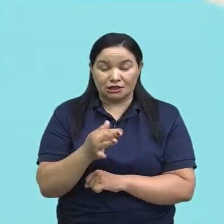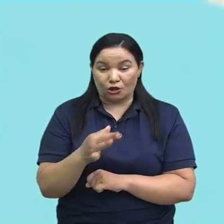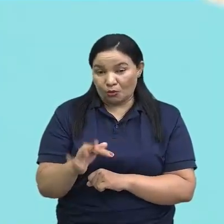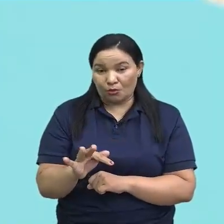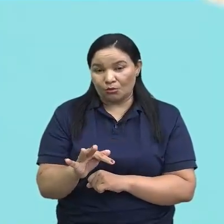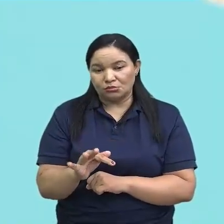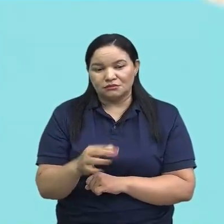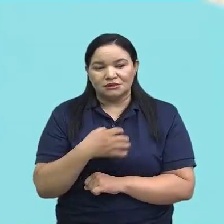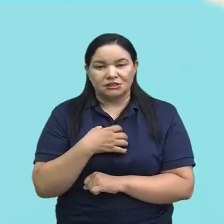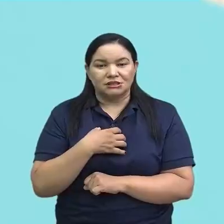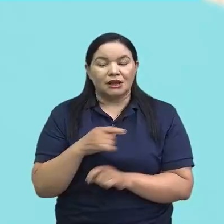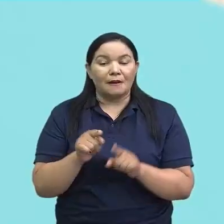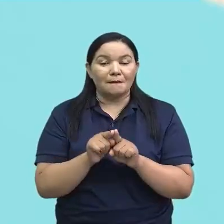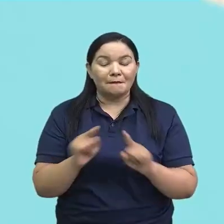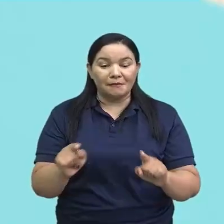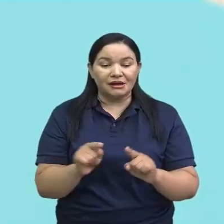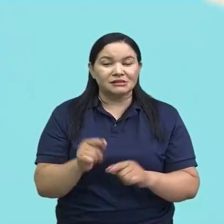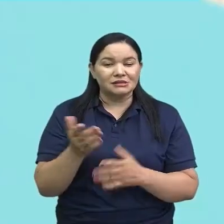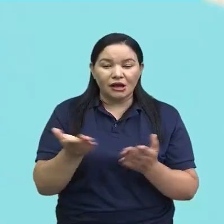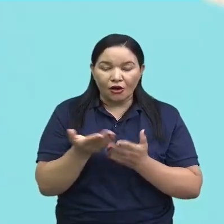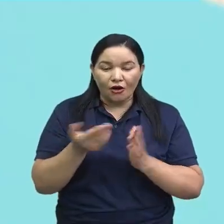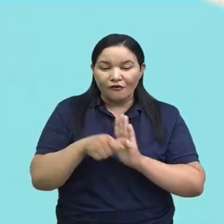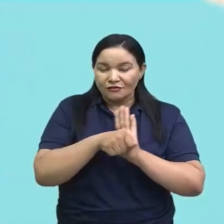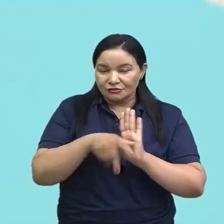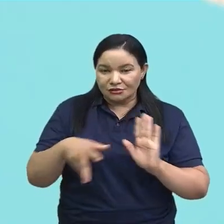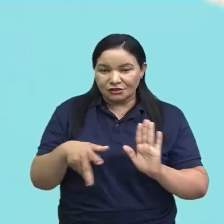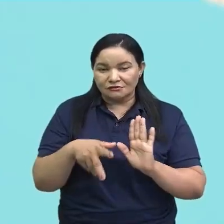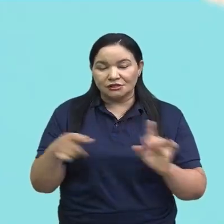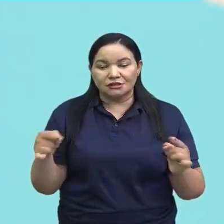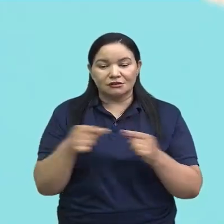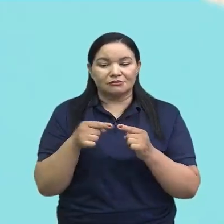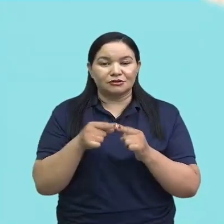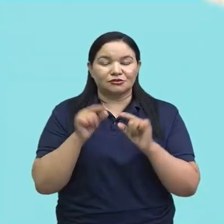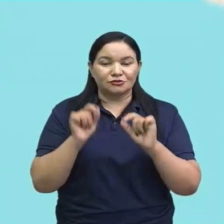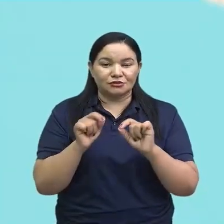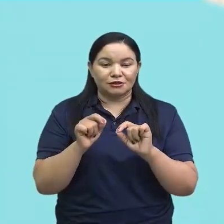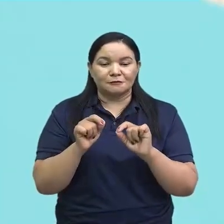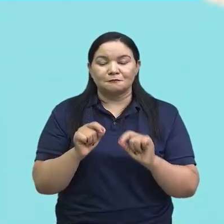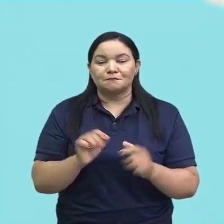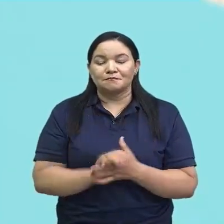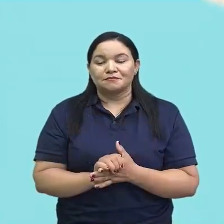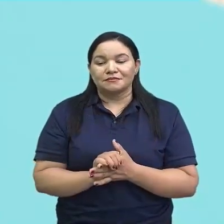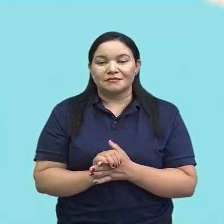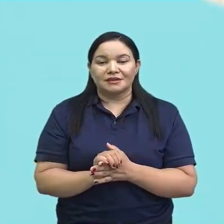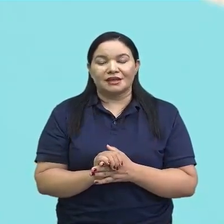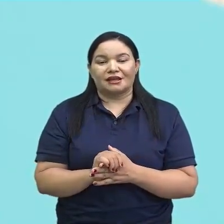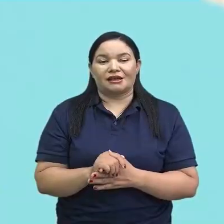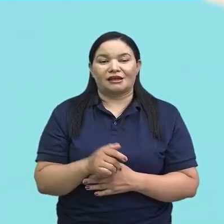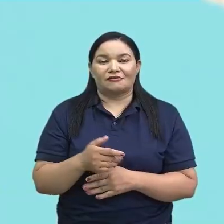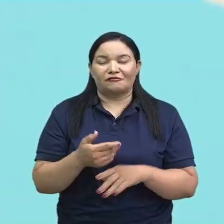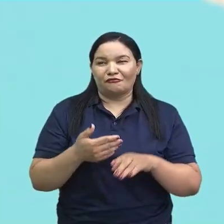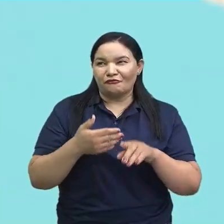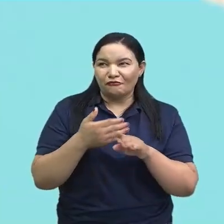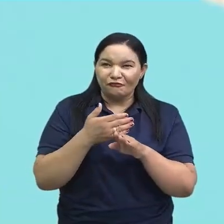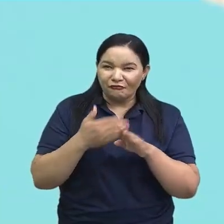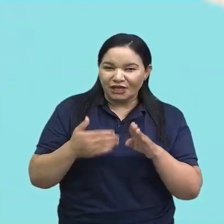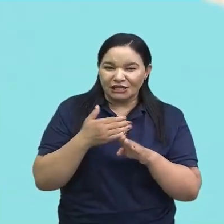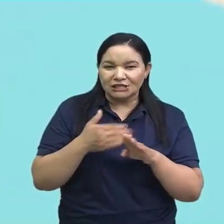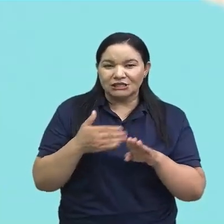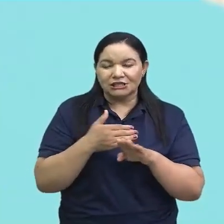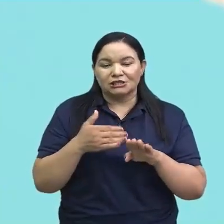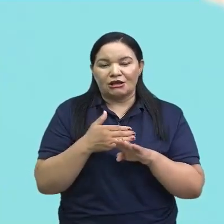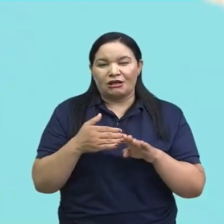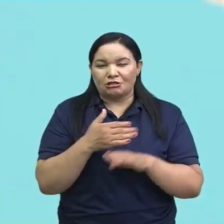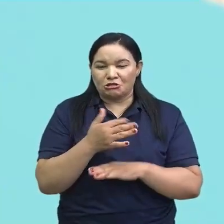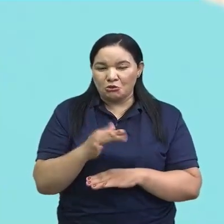que nós estamos aí no campo da ideia. É uma ferida que dói e não se sente. Como é possível